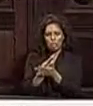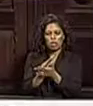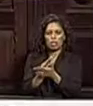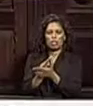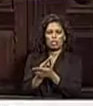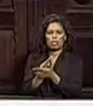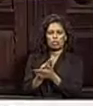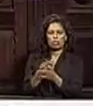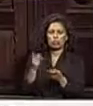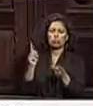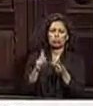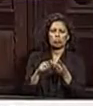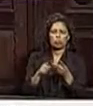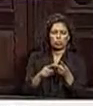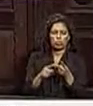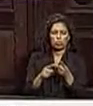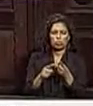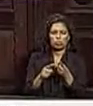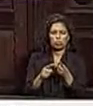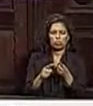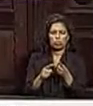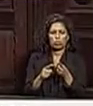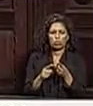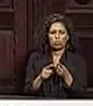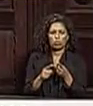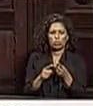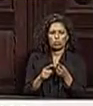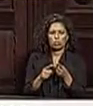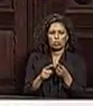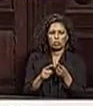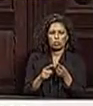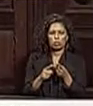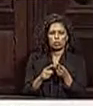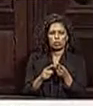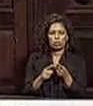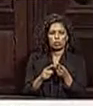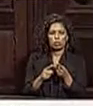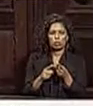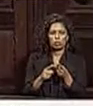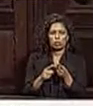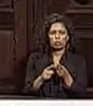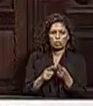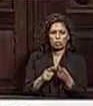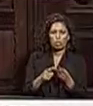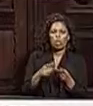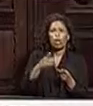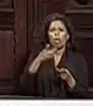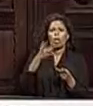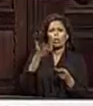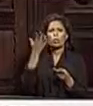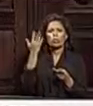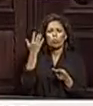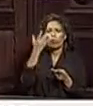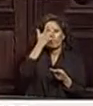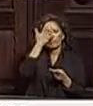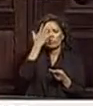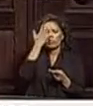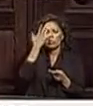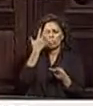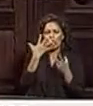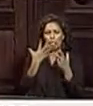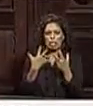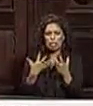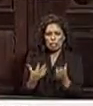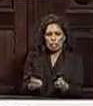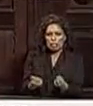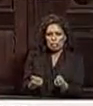várias vezes. Segundo, o que o governador, de forma irresponsável e entreguista, como é